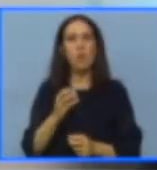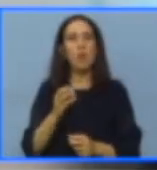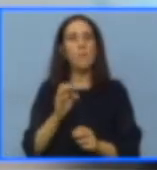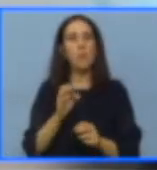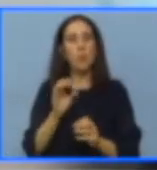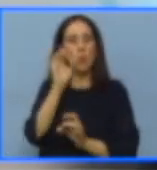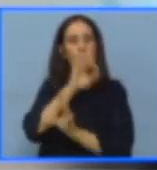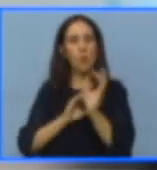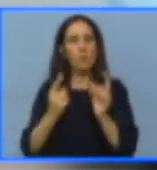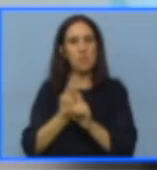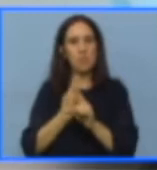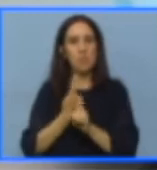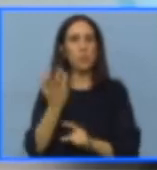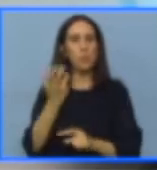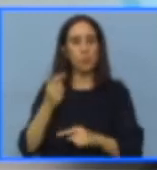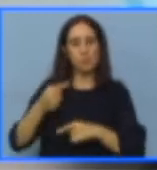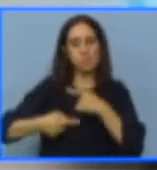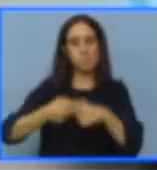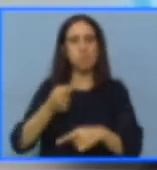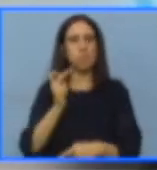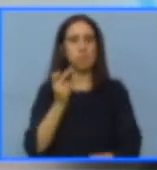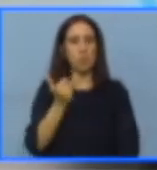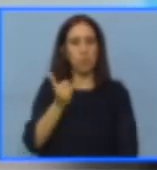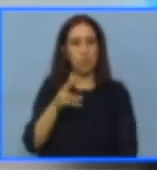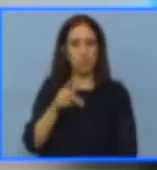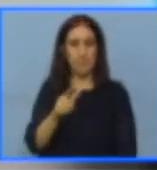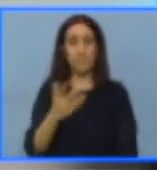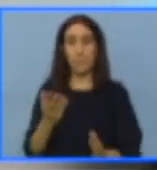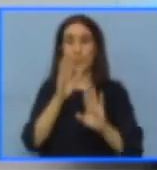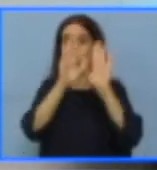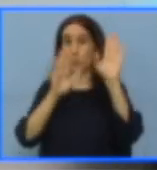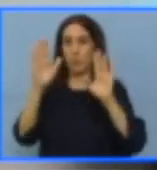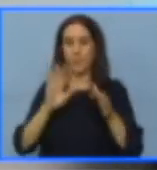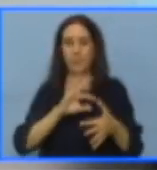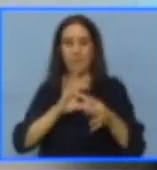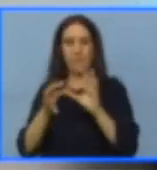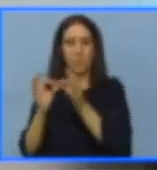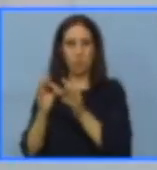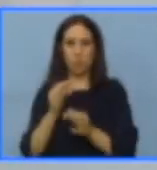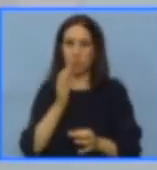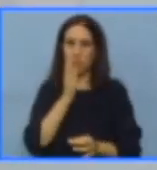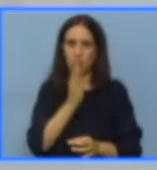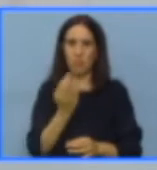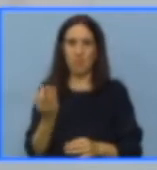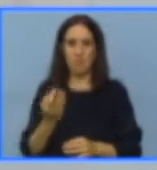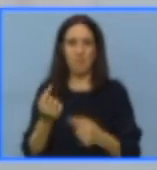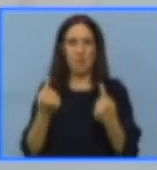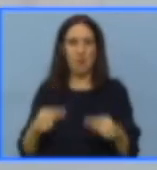de 2000 anos. E, portanto, a exposição, selecionando esse fio que tem, como disse, a oportunidade